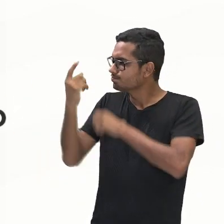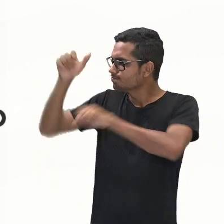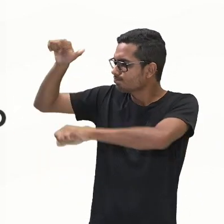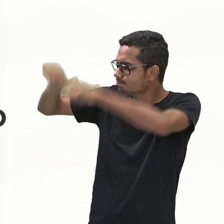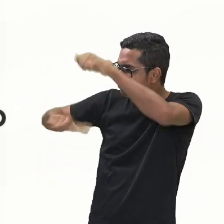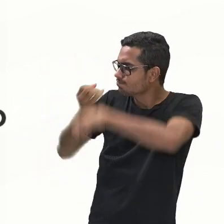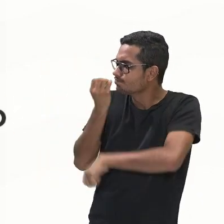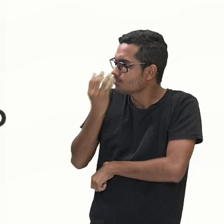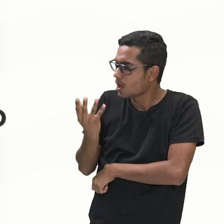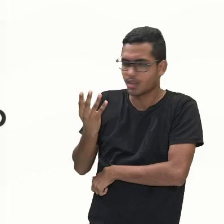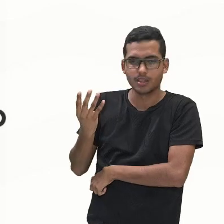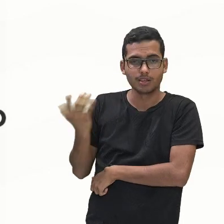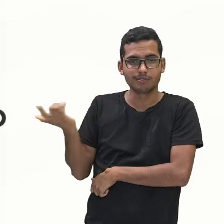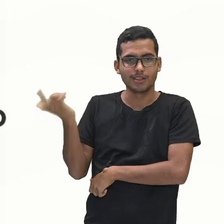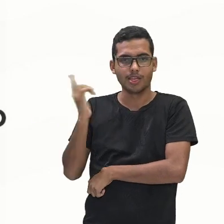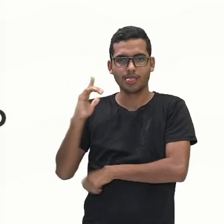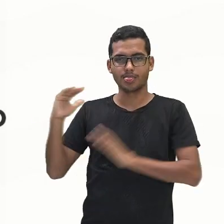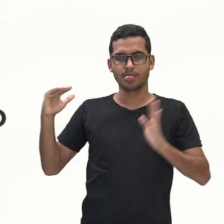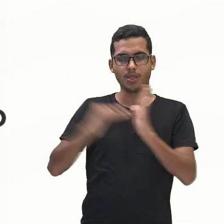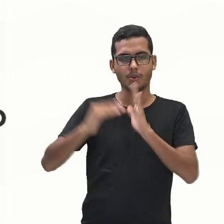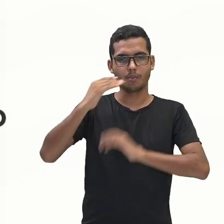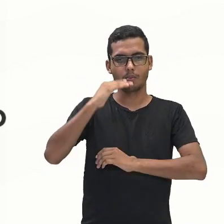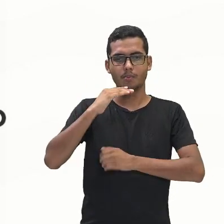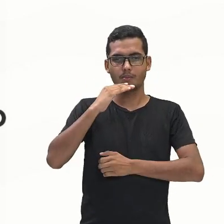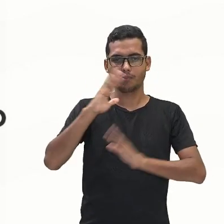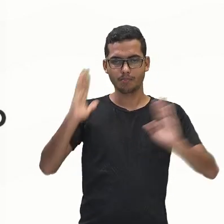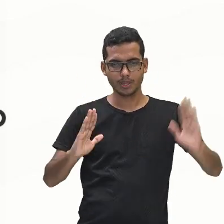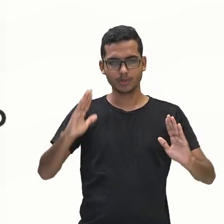até o final de 2019, com